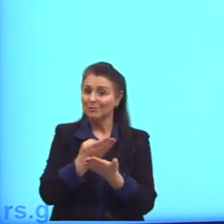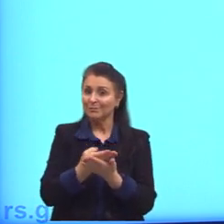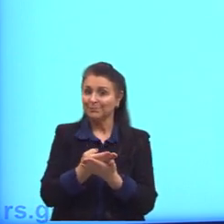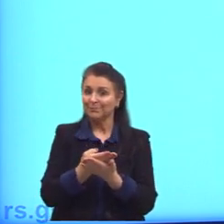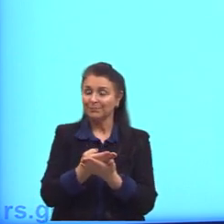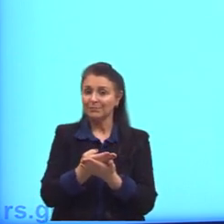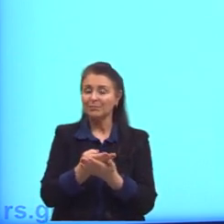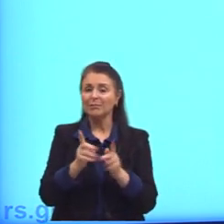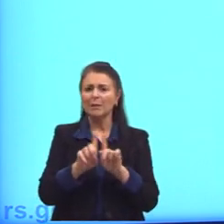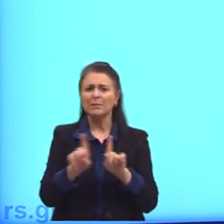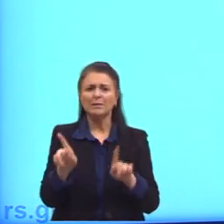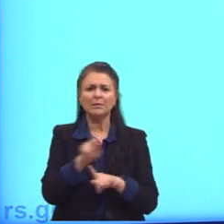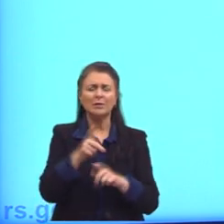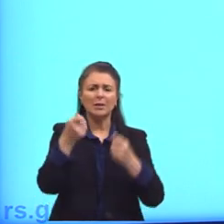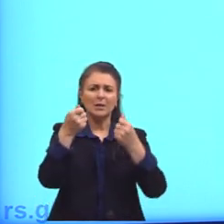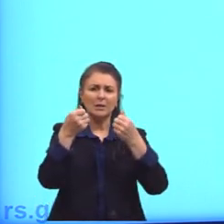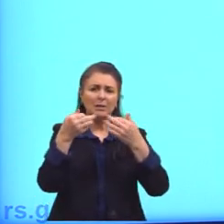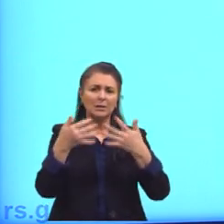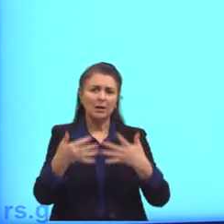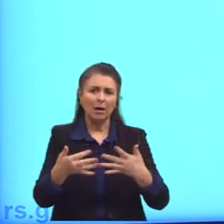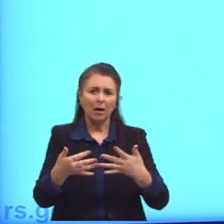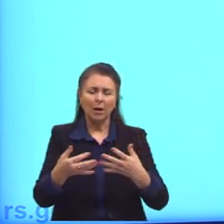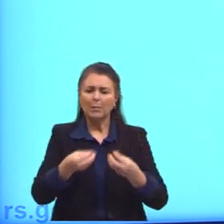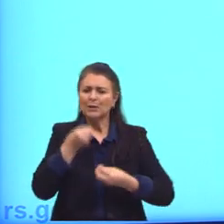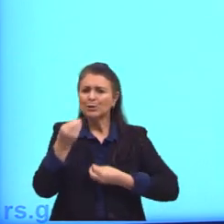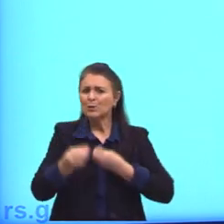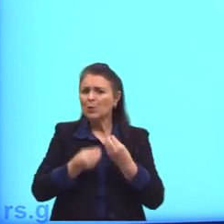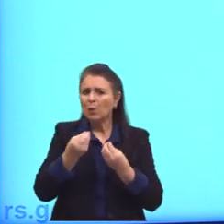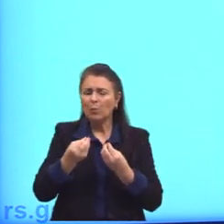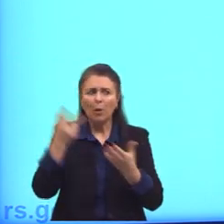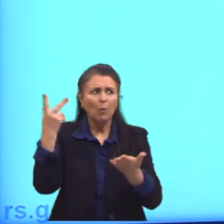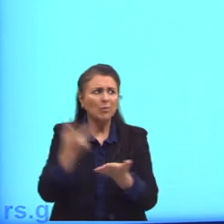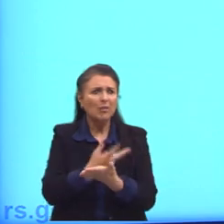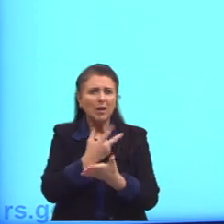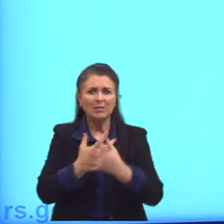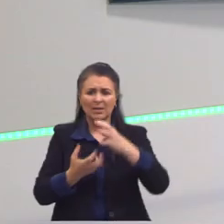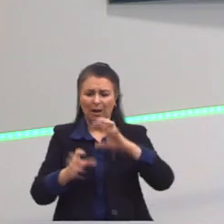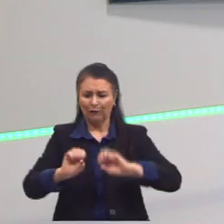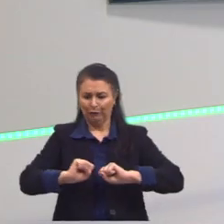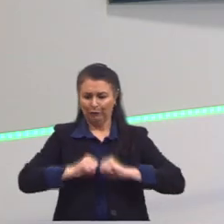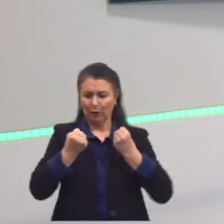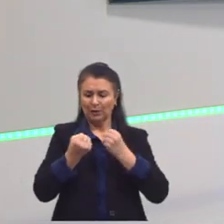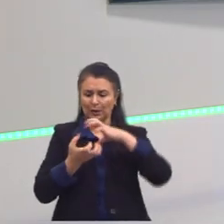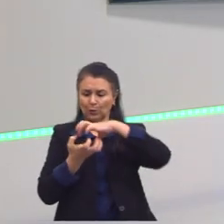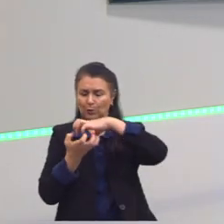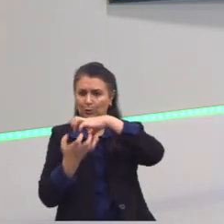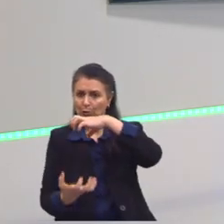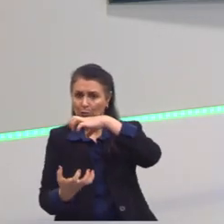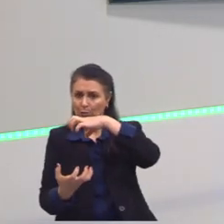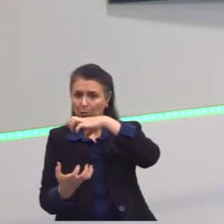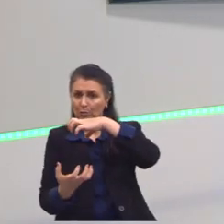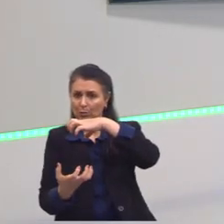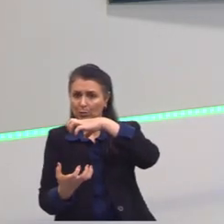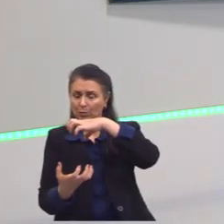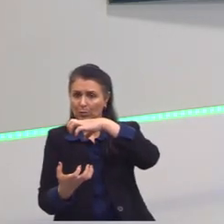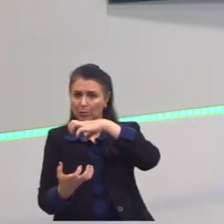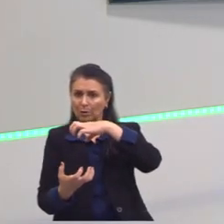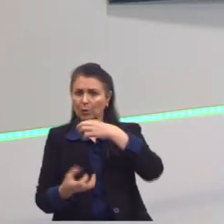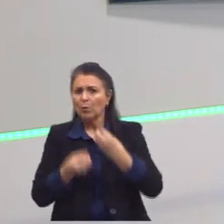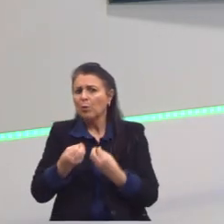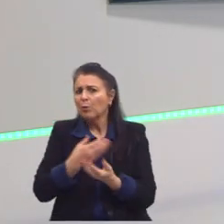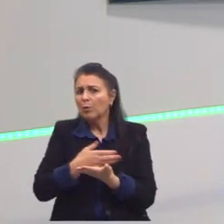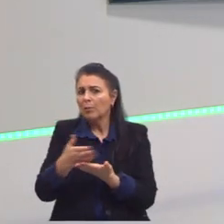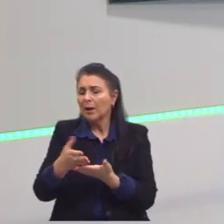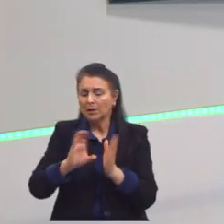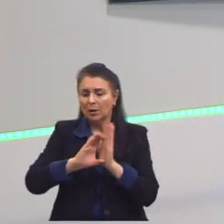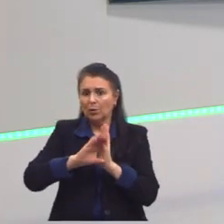e é mas como eu já falei antes mas da onde que vem essa força de empuxo ela inventado enfim ela não existe né que o da onde que